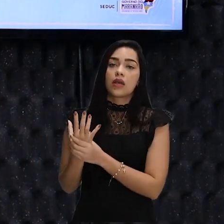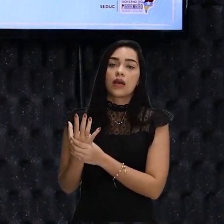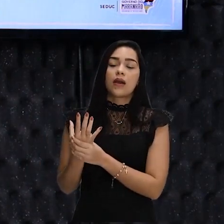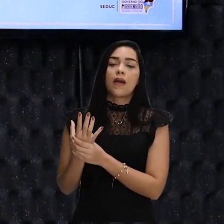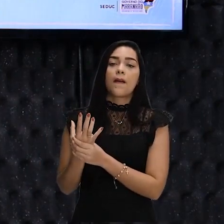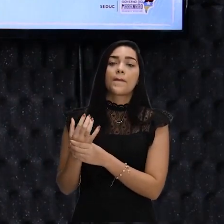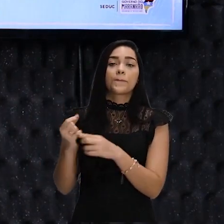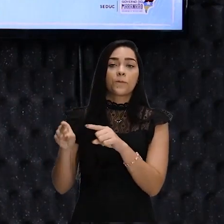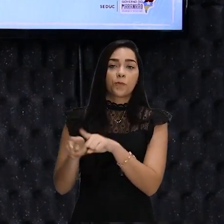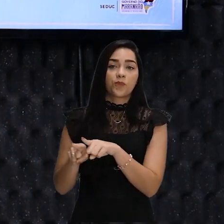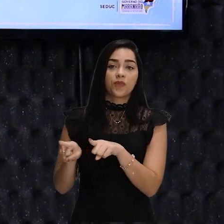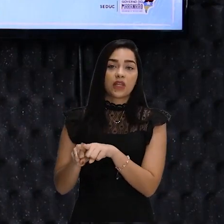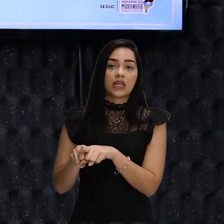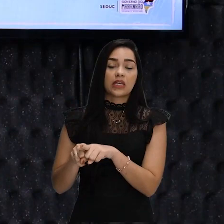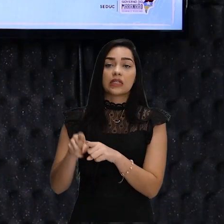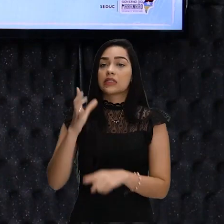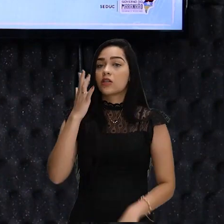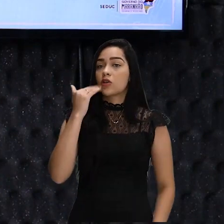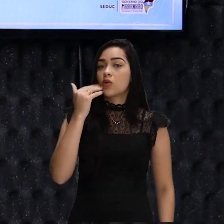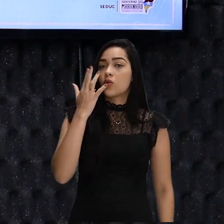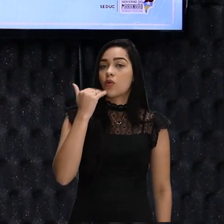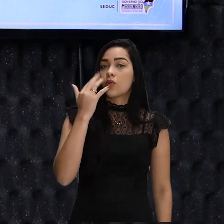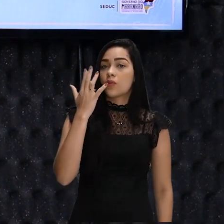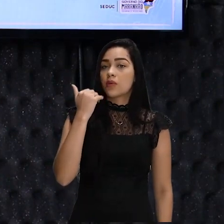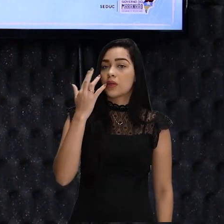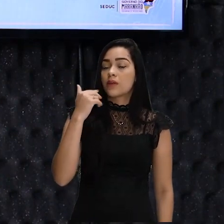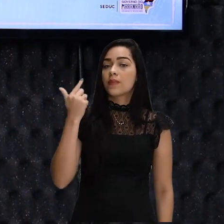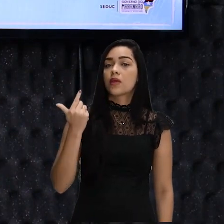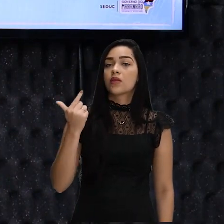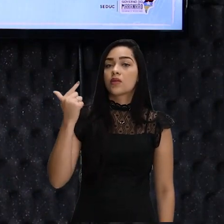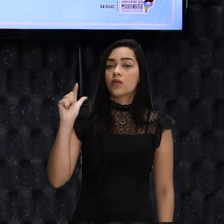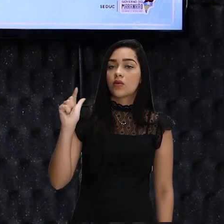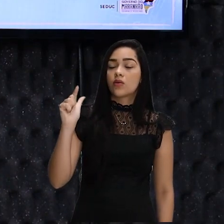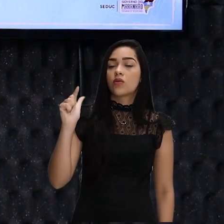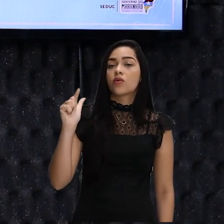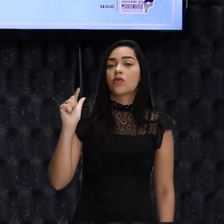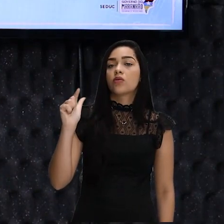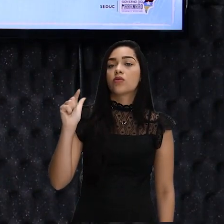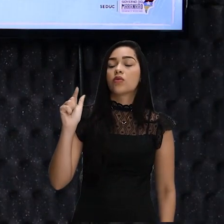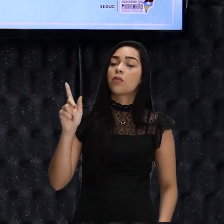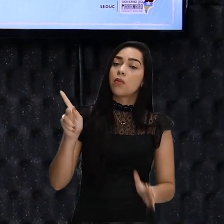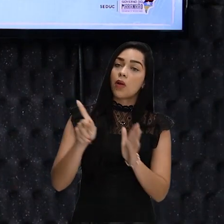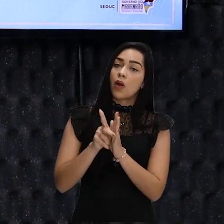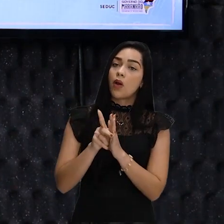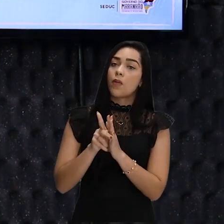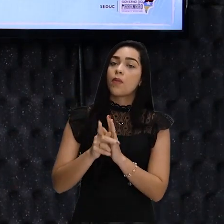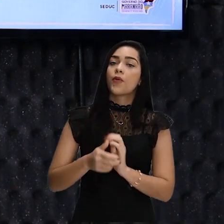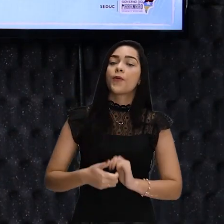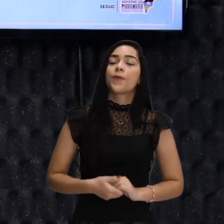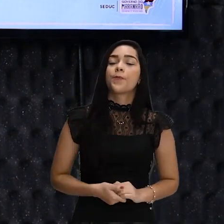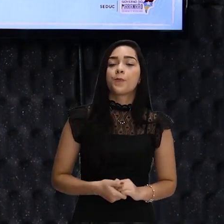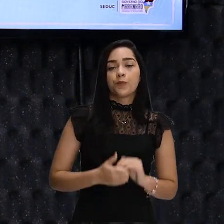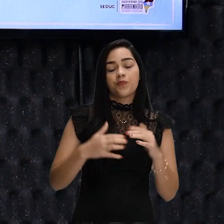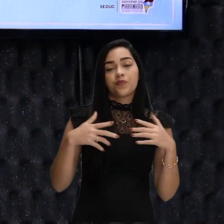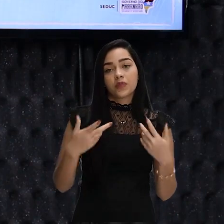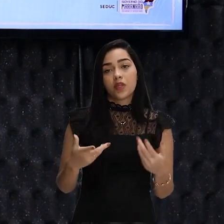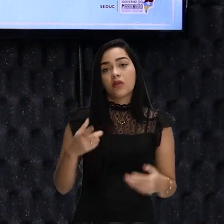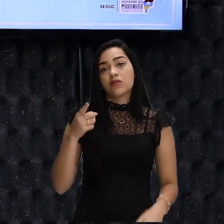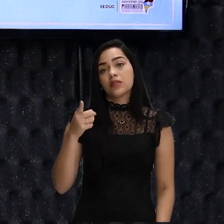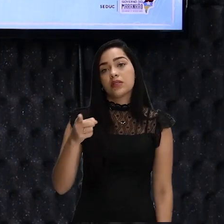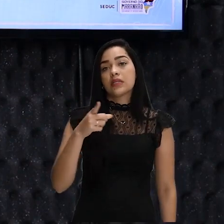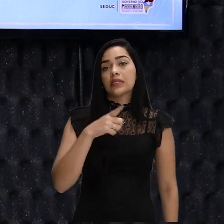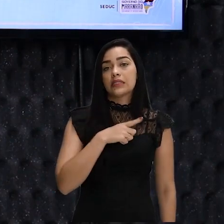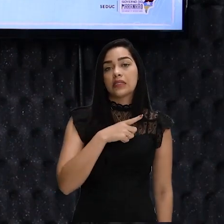proliferar, de também servir de alimentos para os outros indivíduos da cadeia alimentar. Então, ali você tem